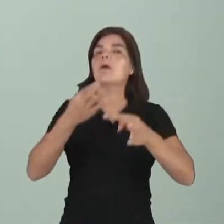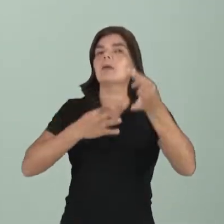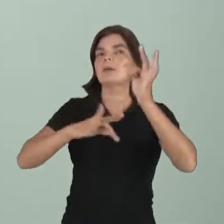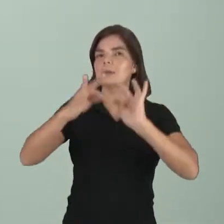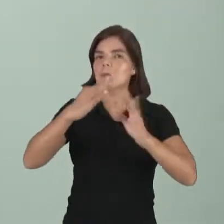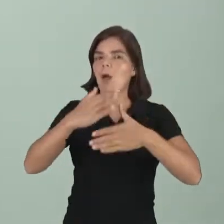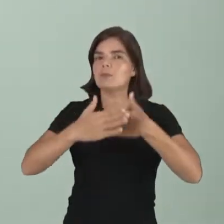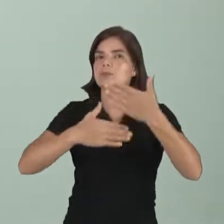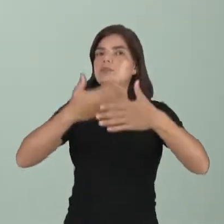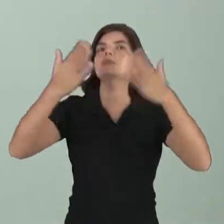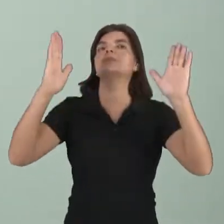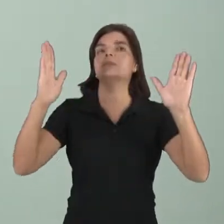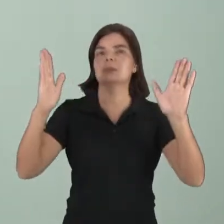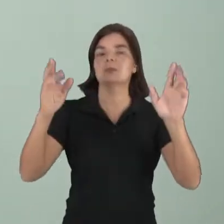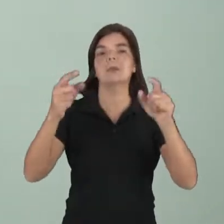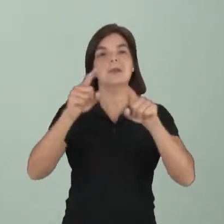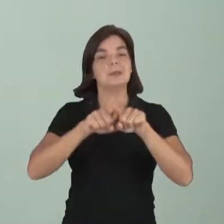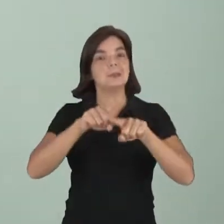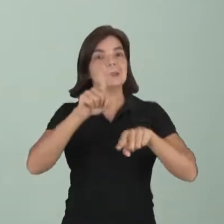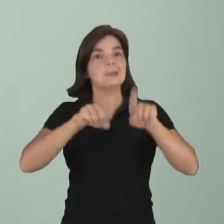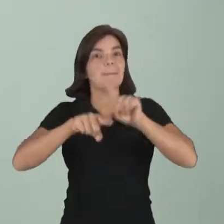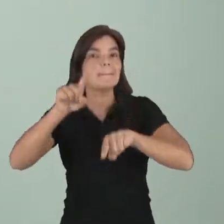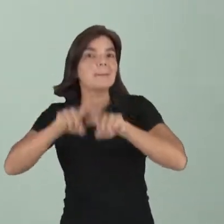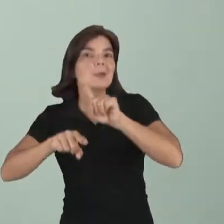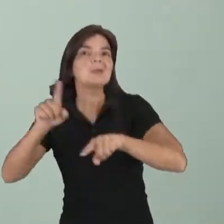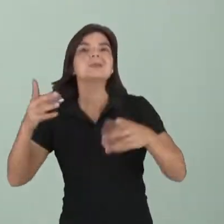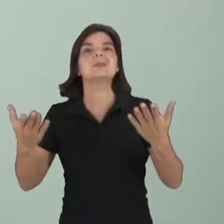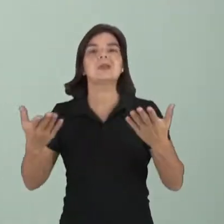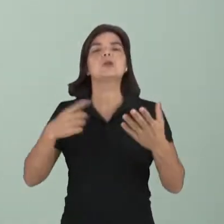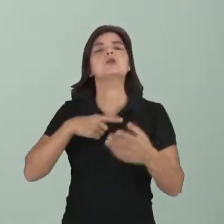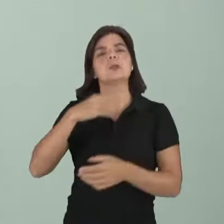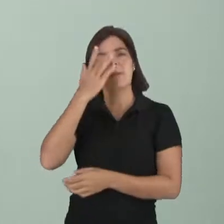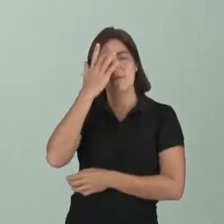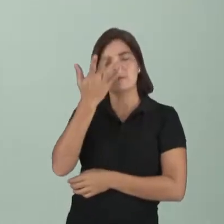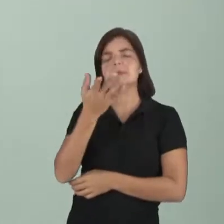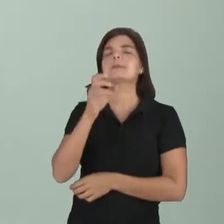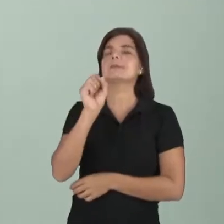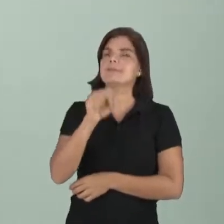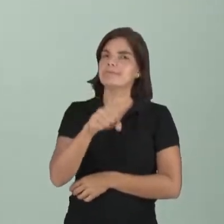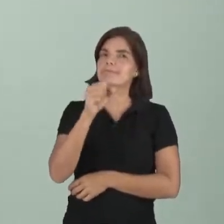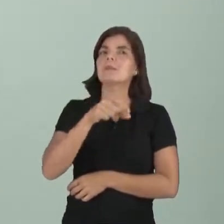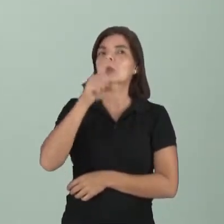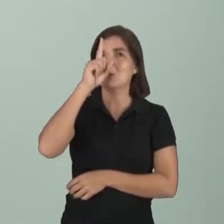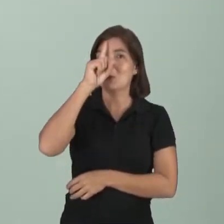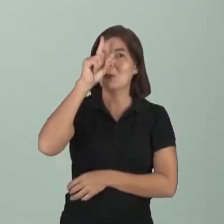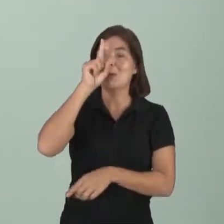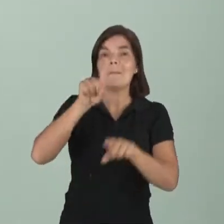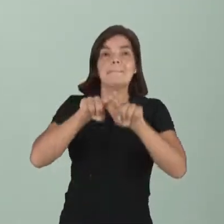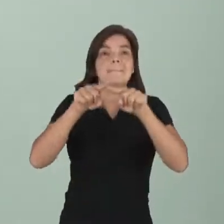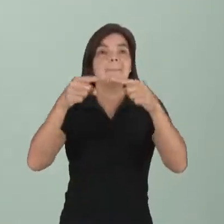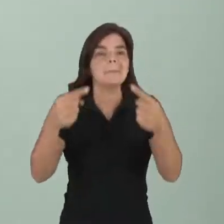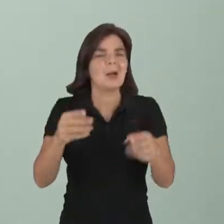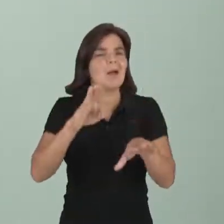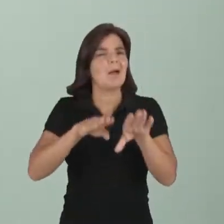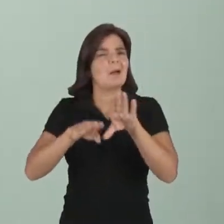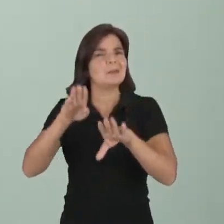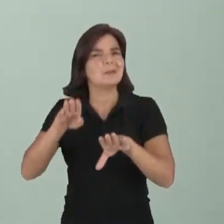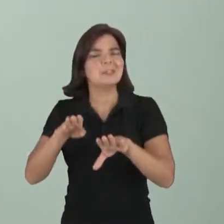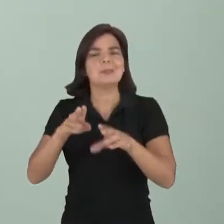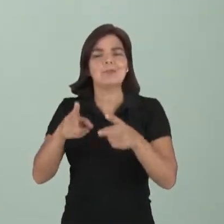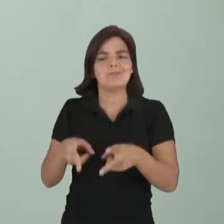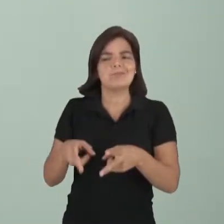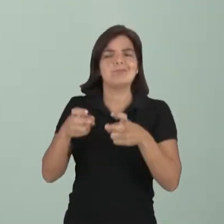bem além dessas ferramentas que facilitam sim o nosso cotidiano, mas que a gente muitas vezes